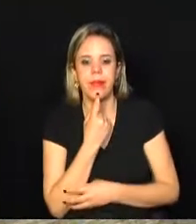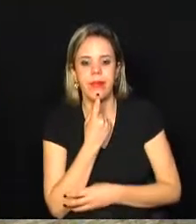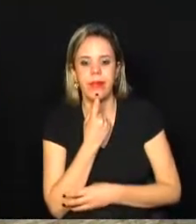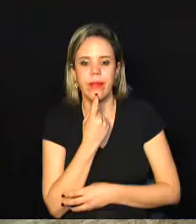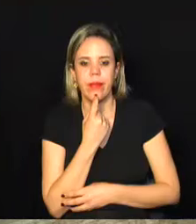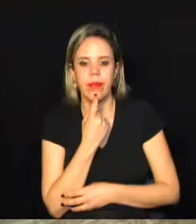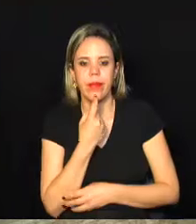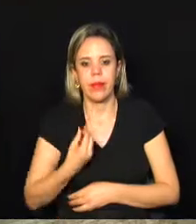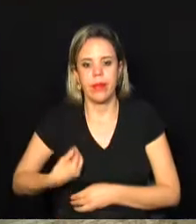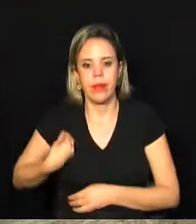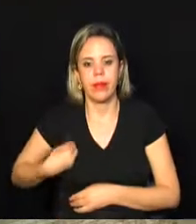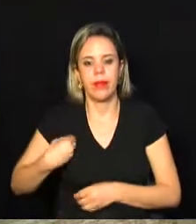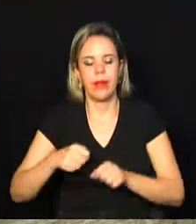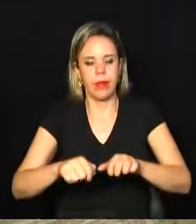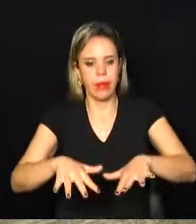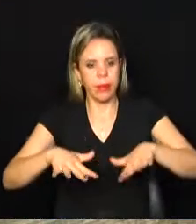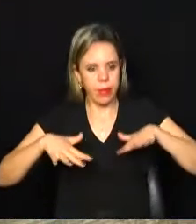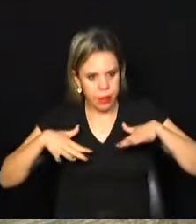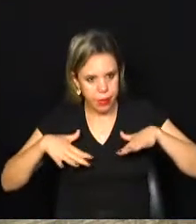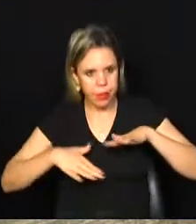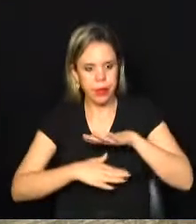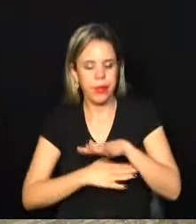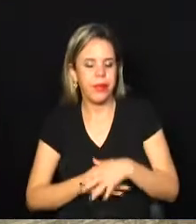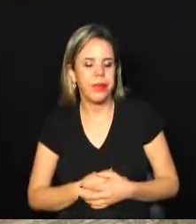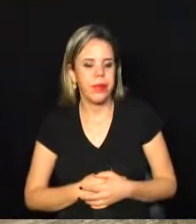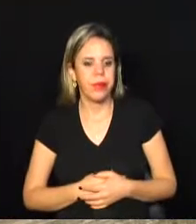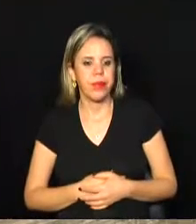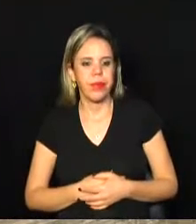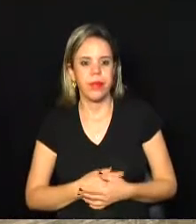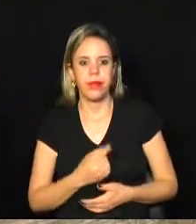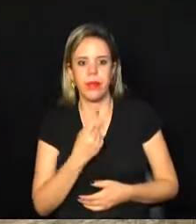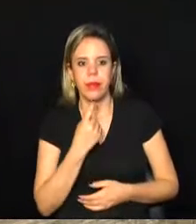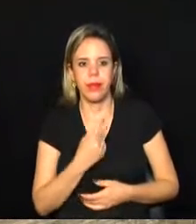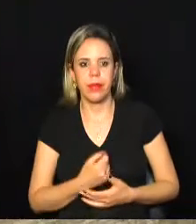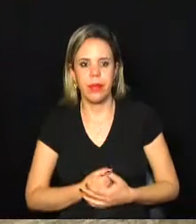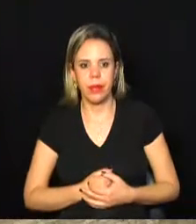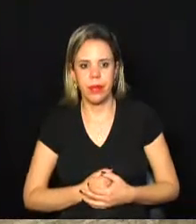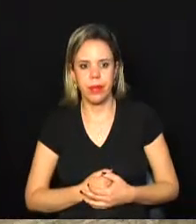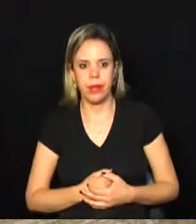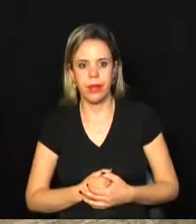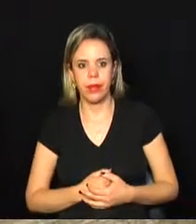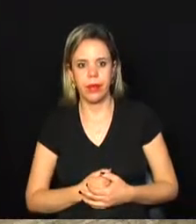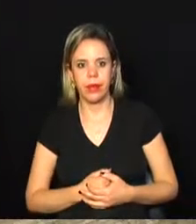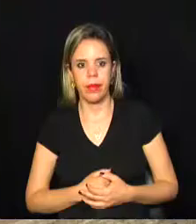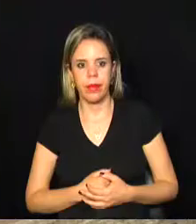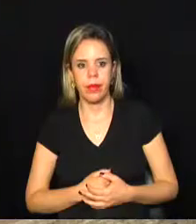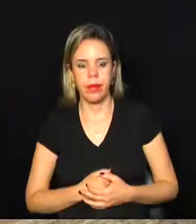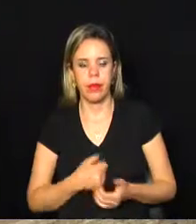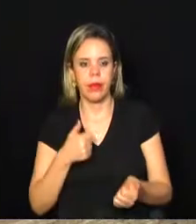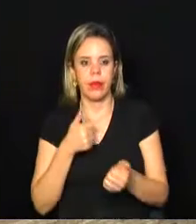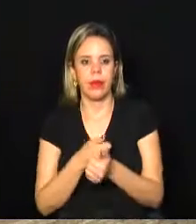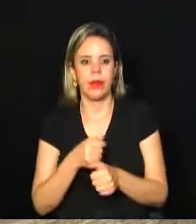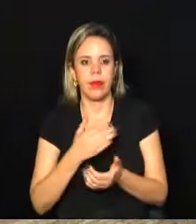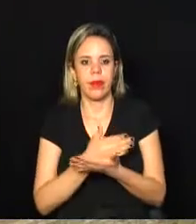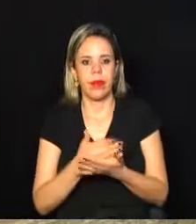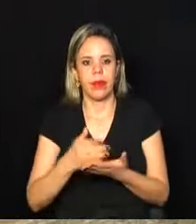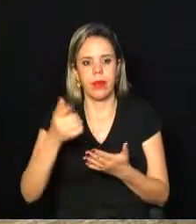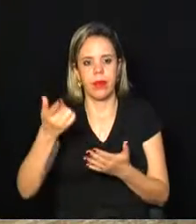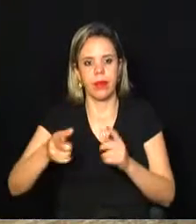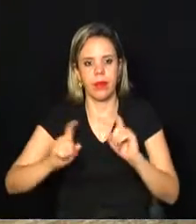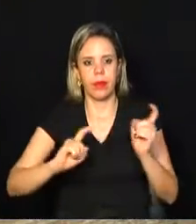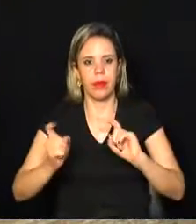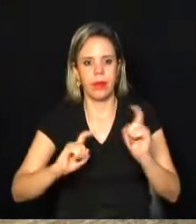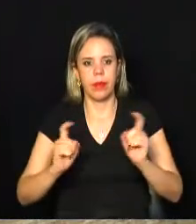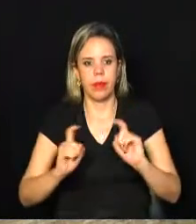vamos ao vivo aqui do plenário José Maria Matosinho plenário da Câmara Municipal de Campinas onde Dentro de instantes terá início mais uma